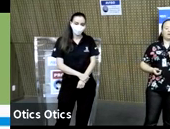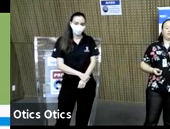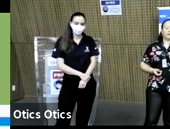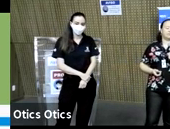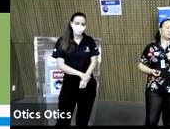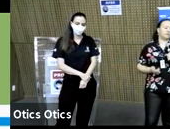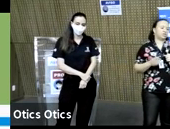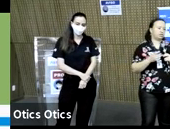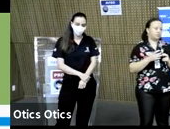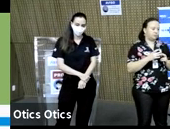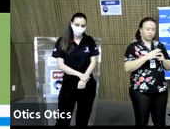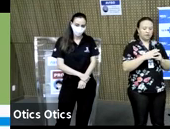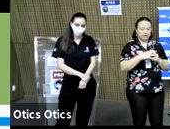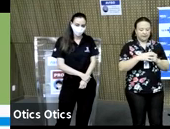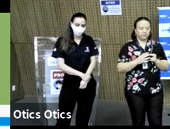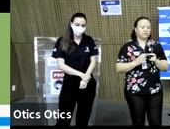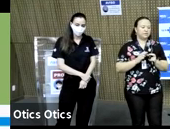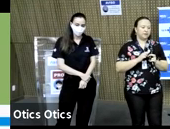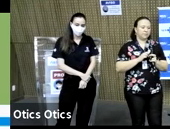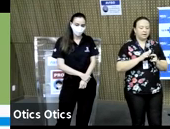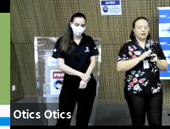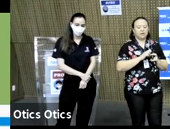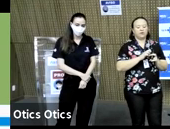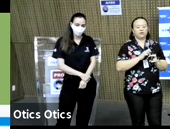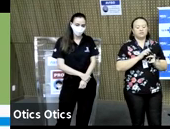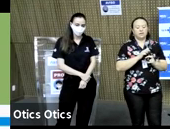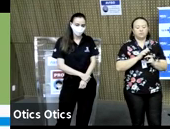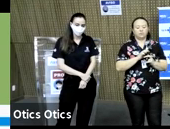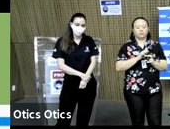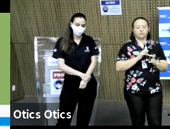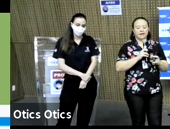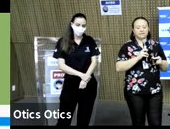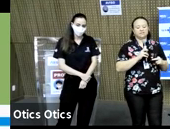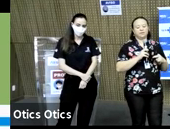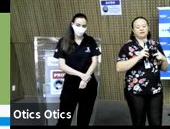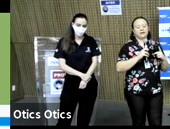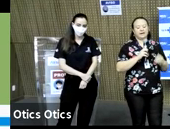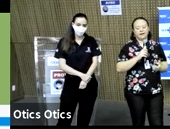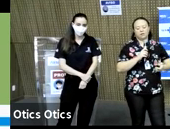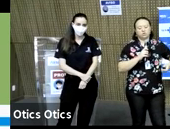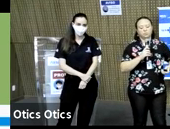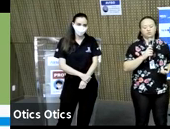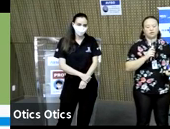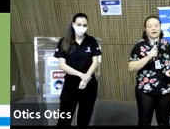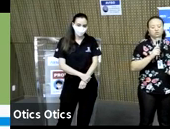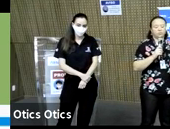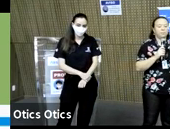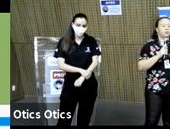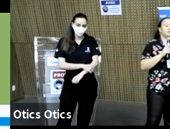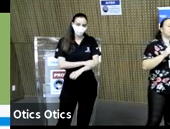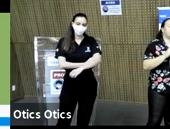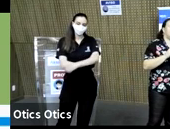a qualificação dos registros, né, no sistema. O que nós temos é sensibilizar os profissionais